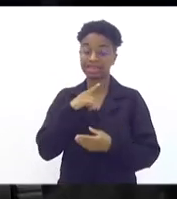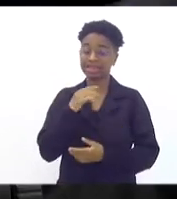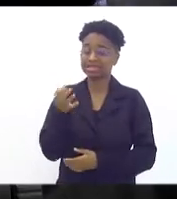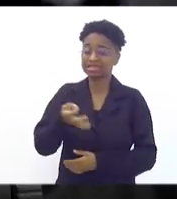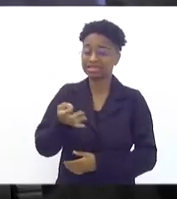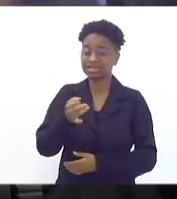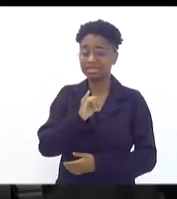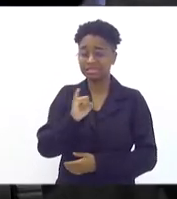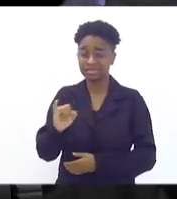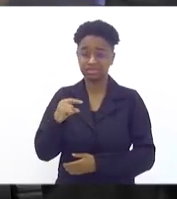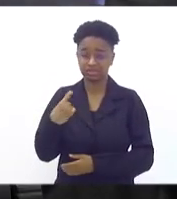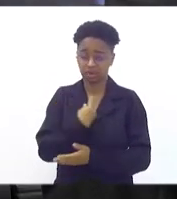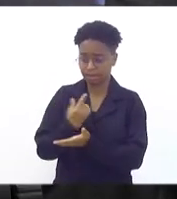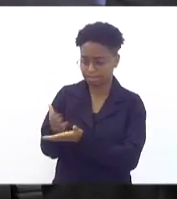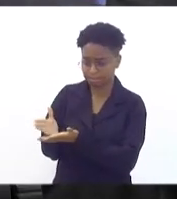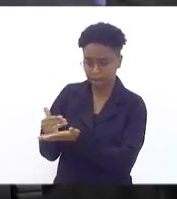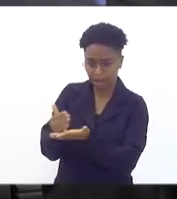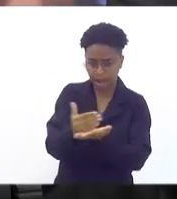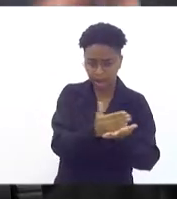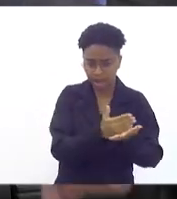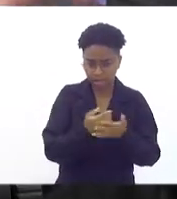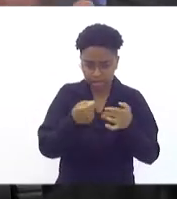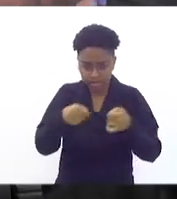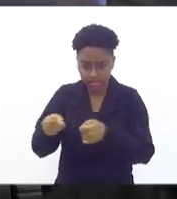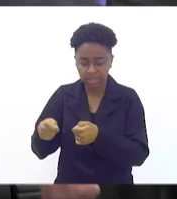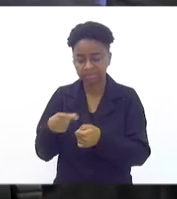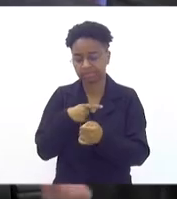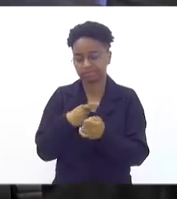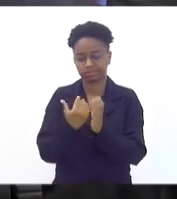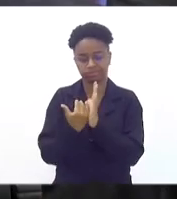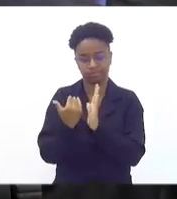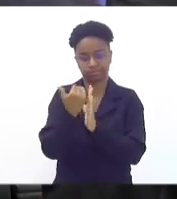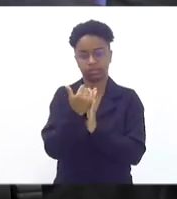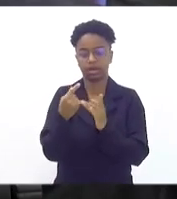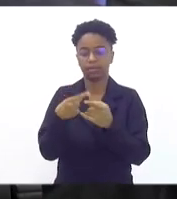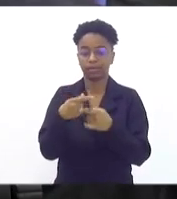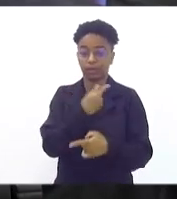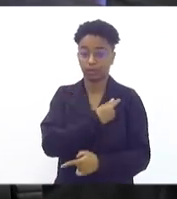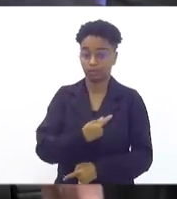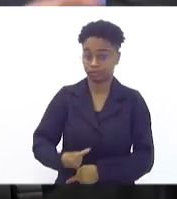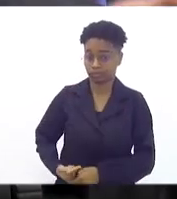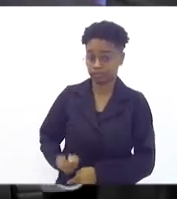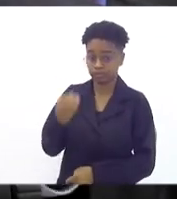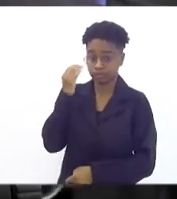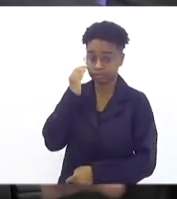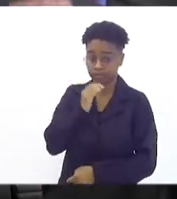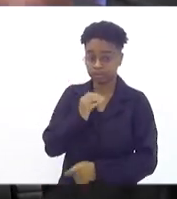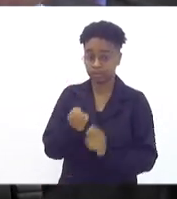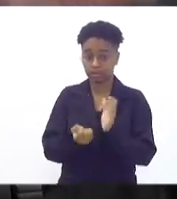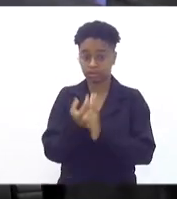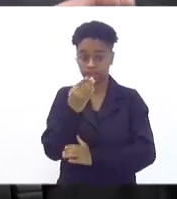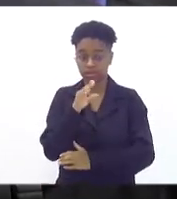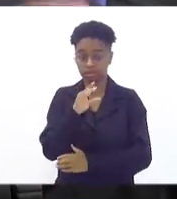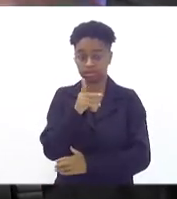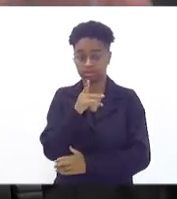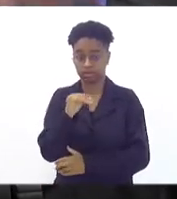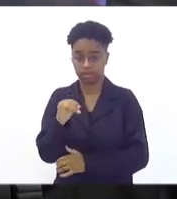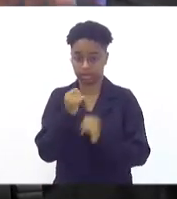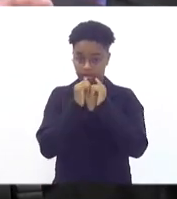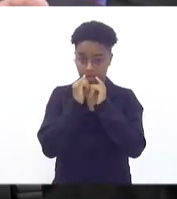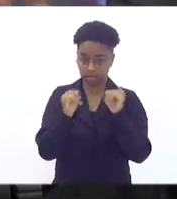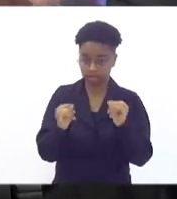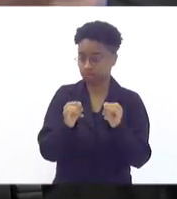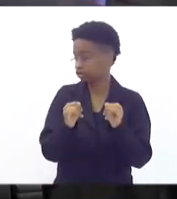demandas inúmeras demandas porque assim quando o governador Cláudio Castro cria a secretaria de energia e eu procurei